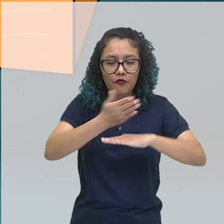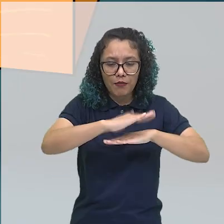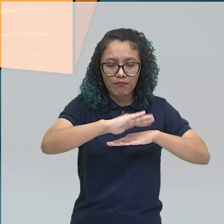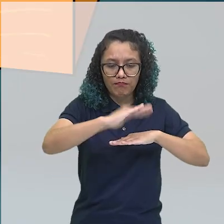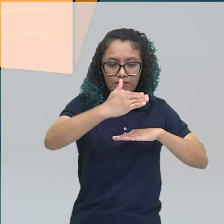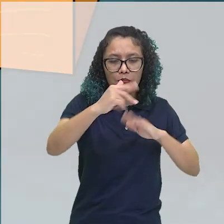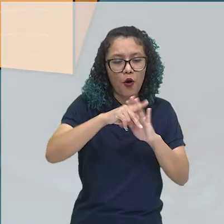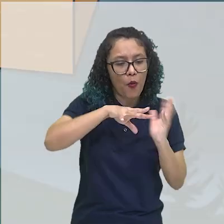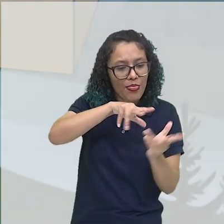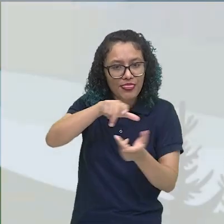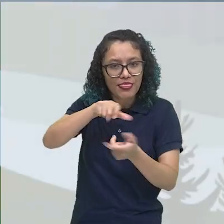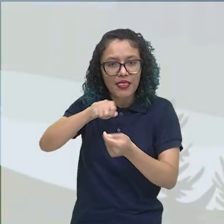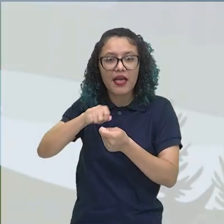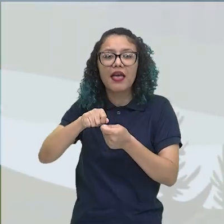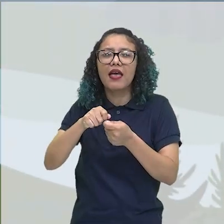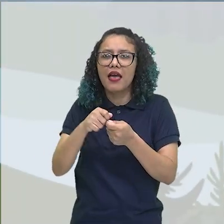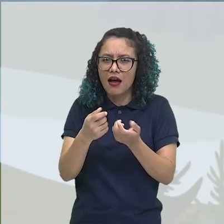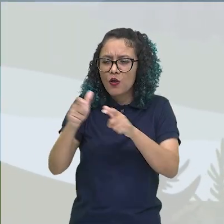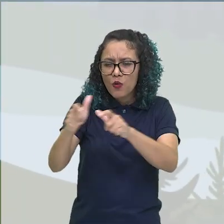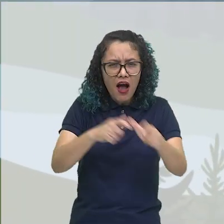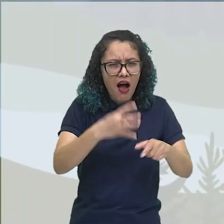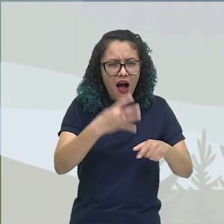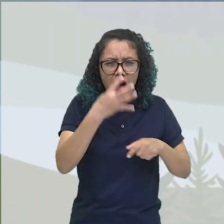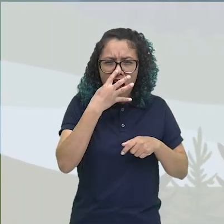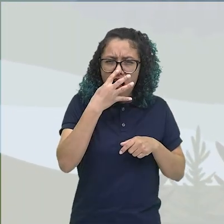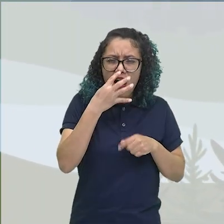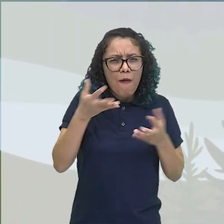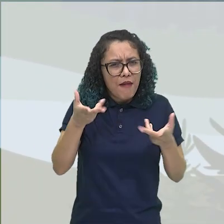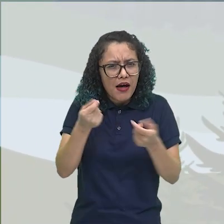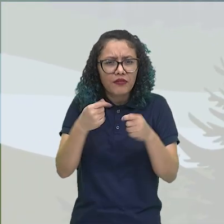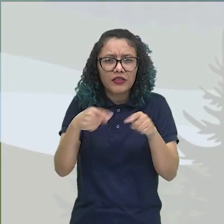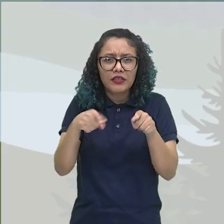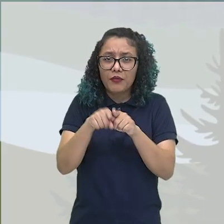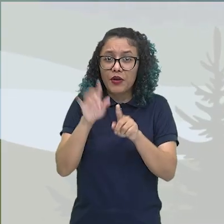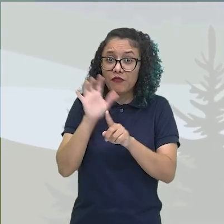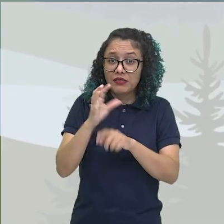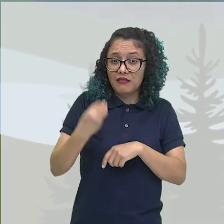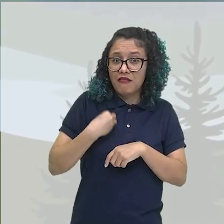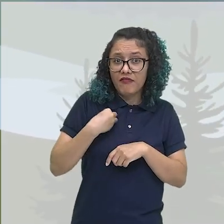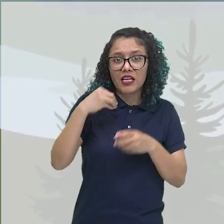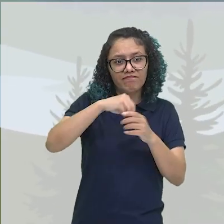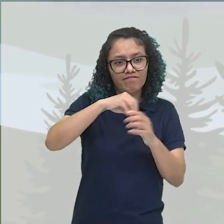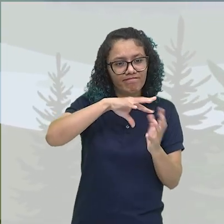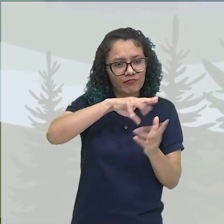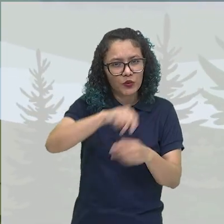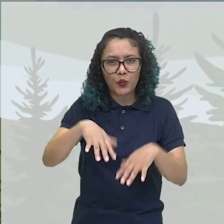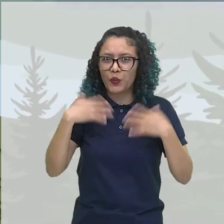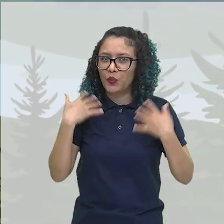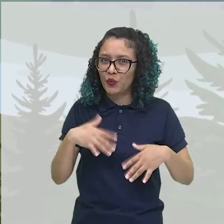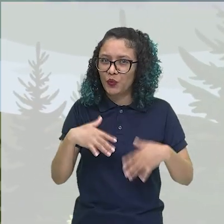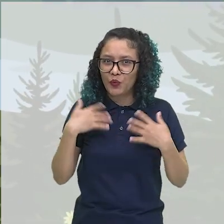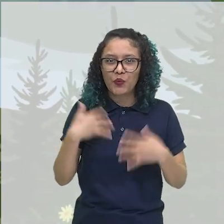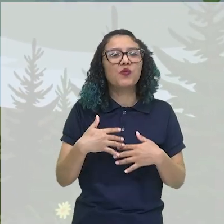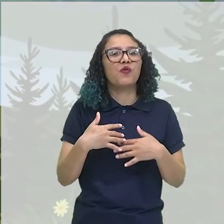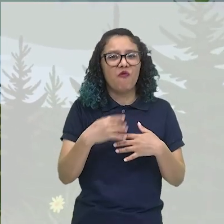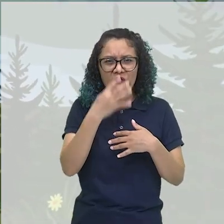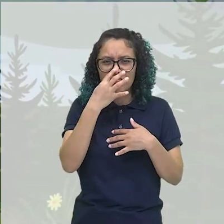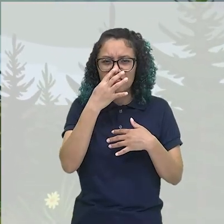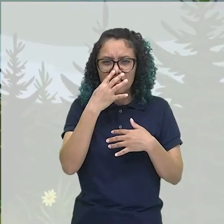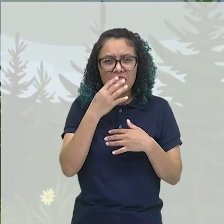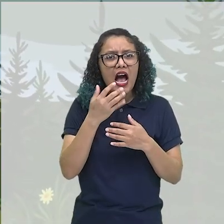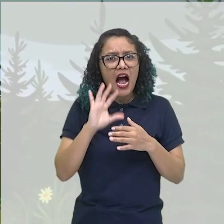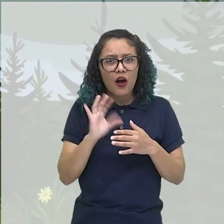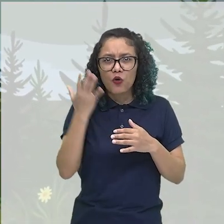da Terra, criando paisagens incríveis e influenciando a vida no planeta. Uma aventura épica que se desenrola